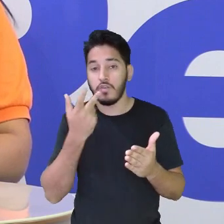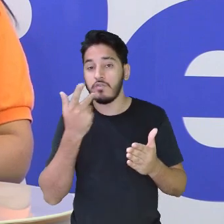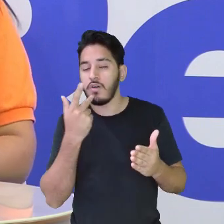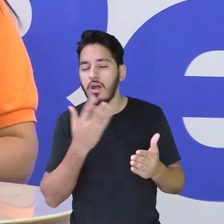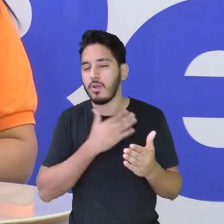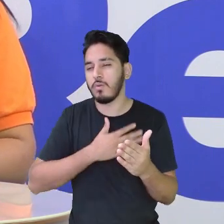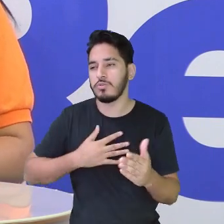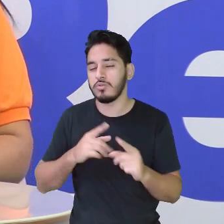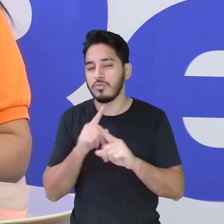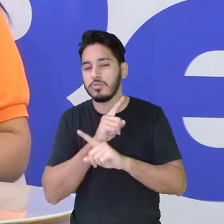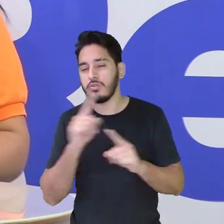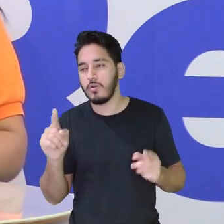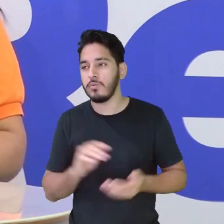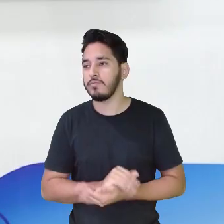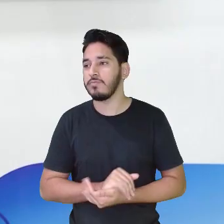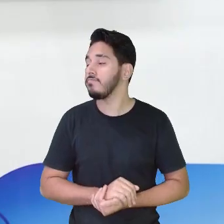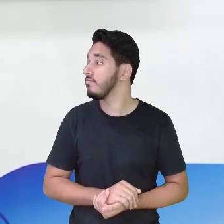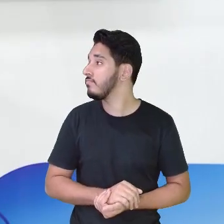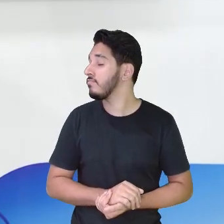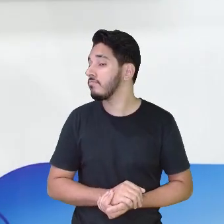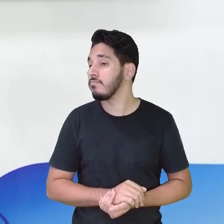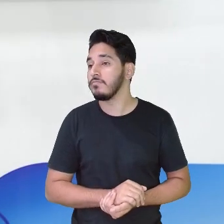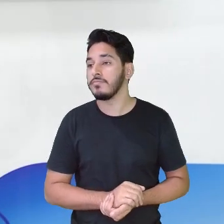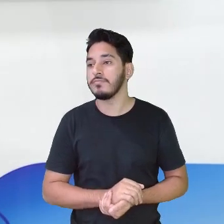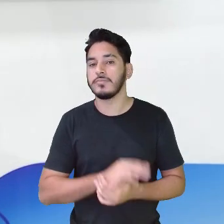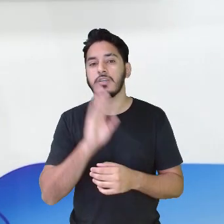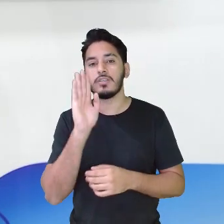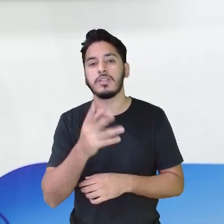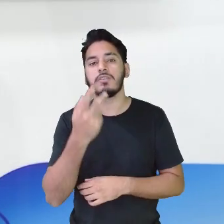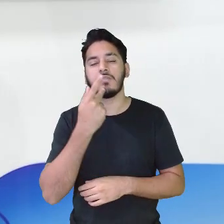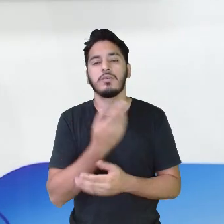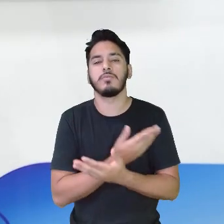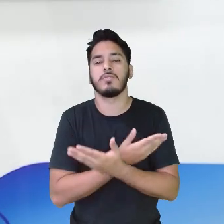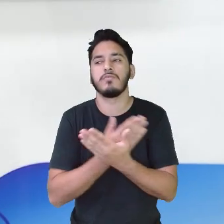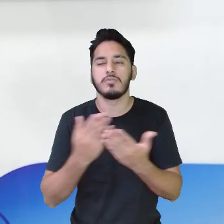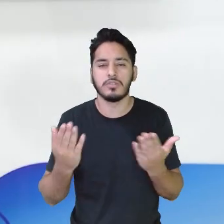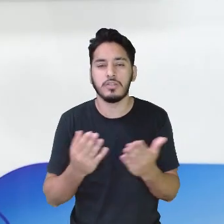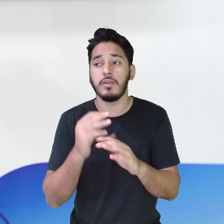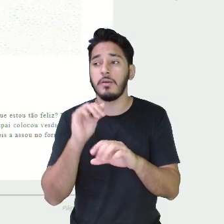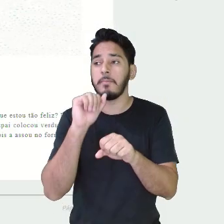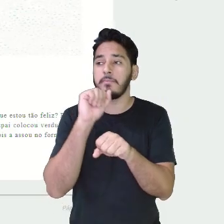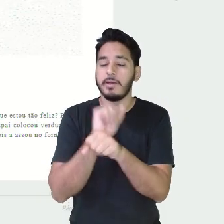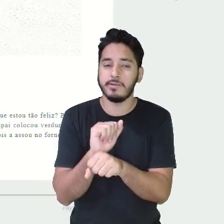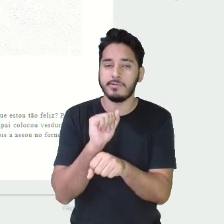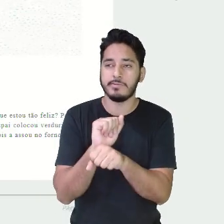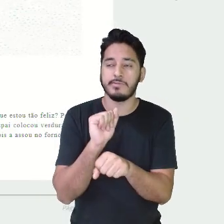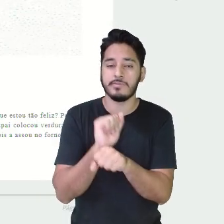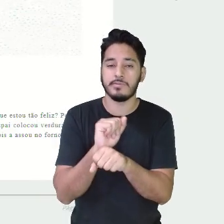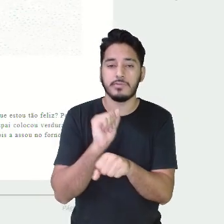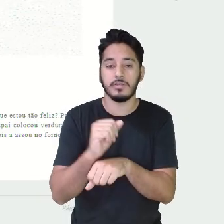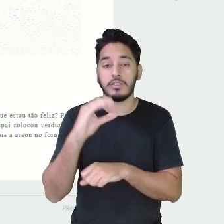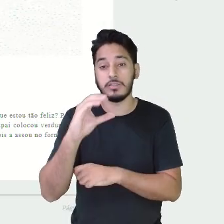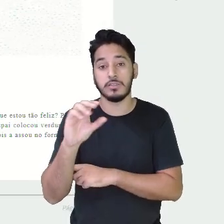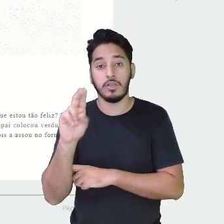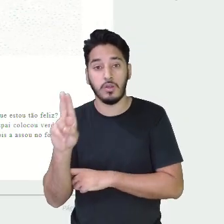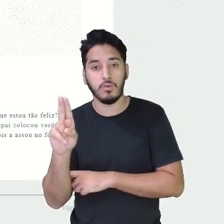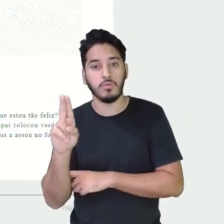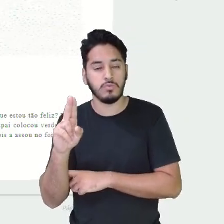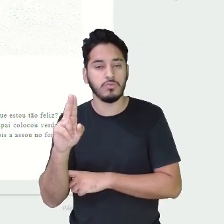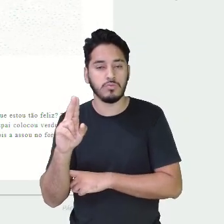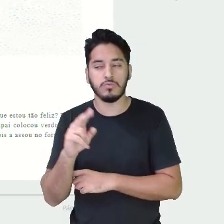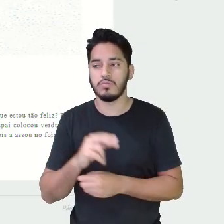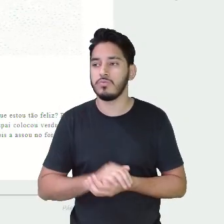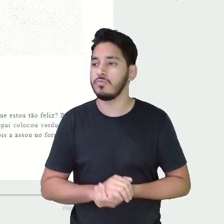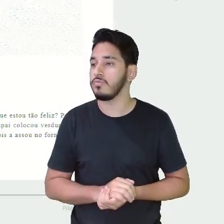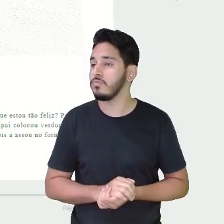vamos continuar a leitura agora. Isso, como eu tinha falado para vocês, a gente parou em Seul, né, que é a capital da Coreia do